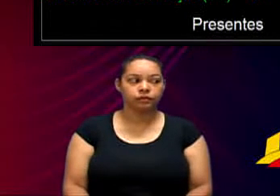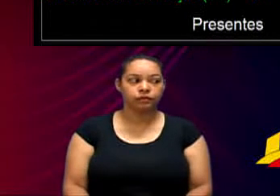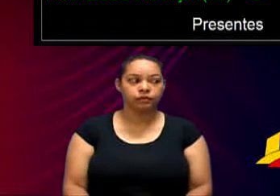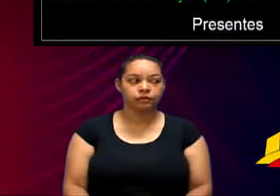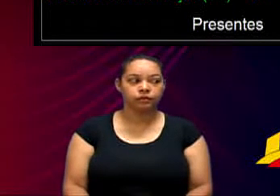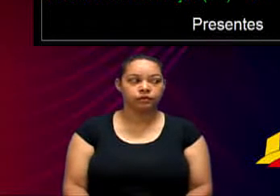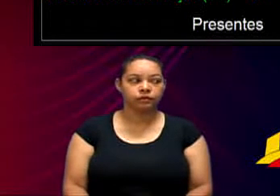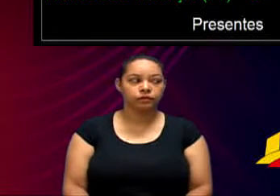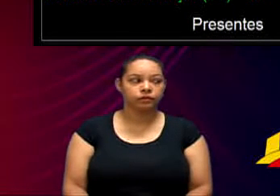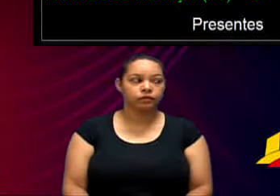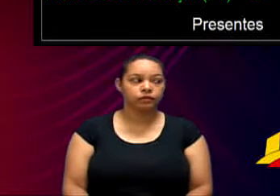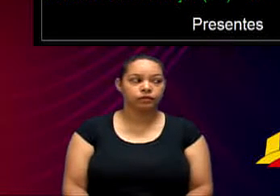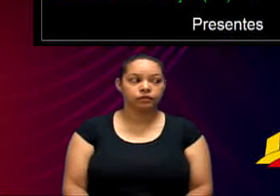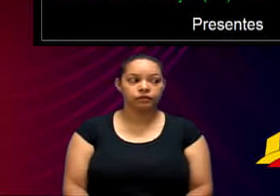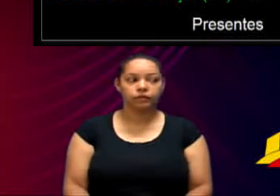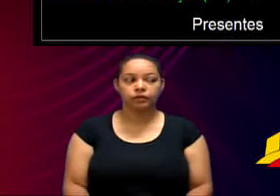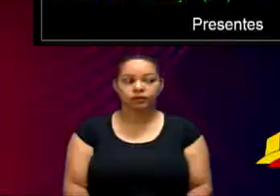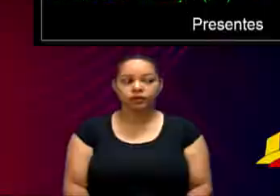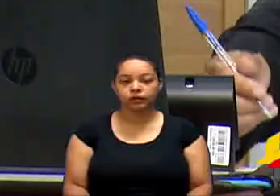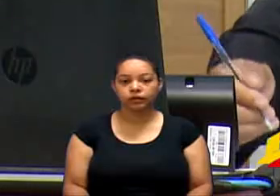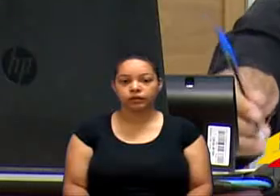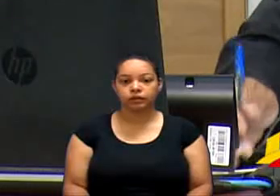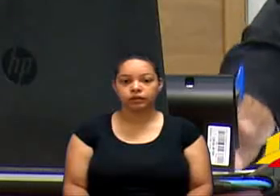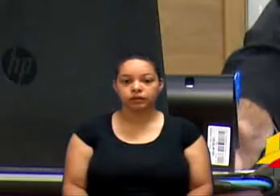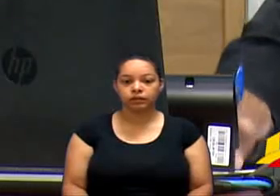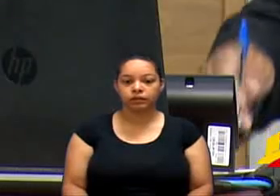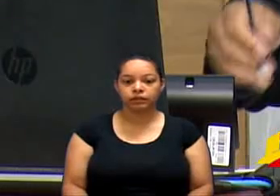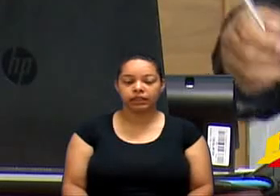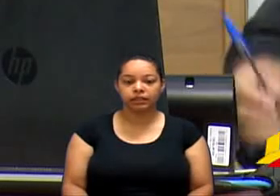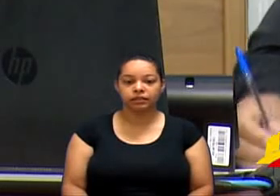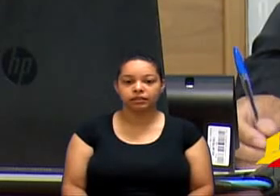tendo obtido 15 votos declaro